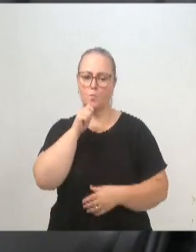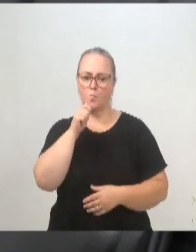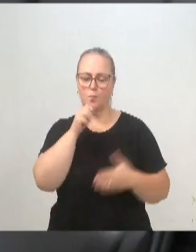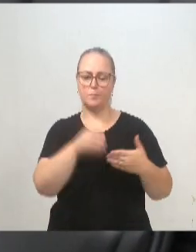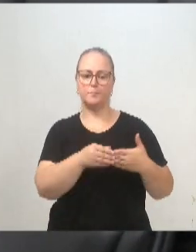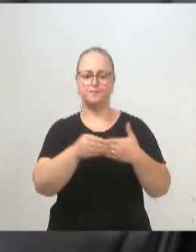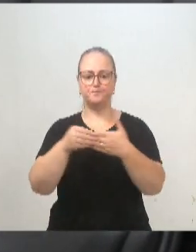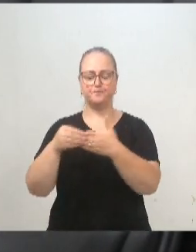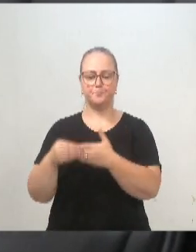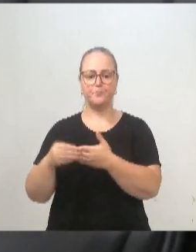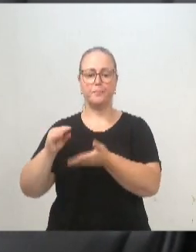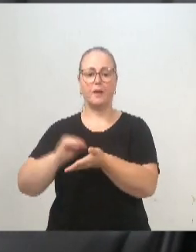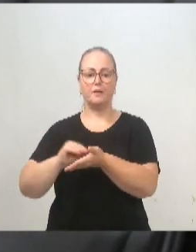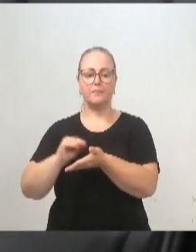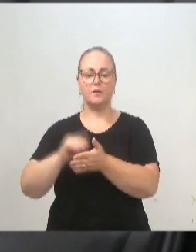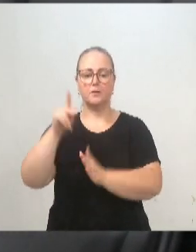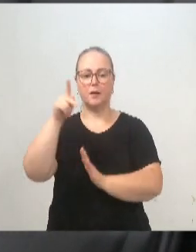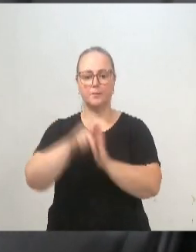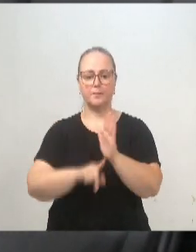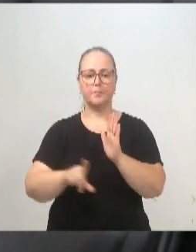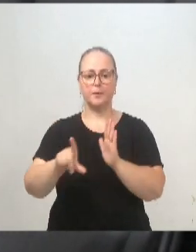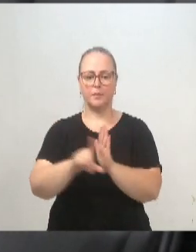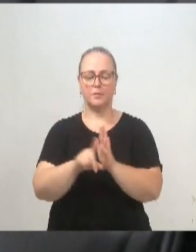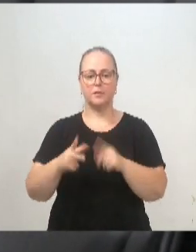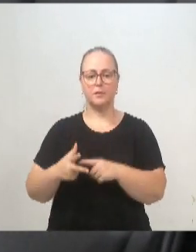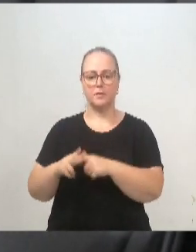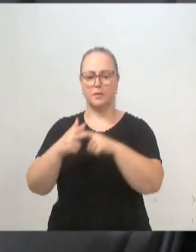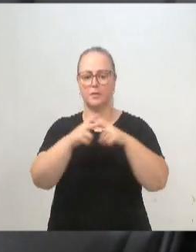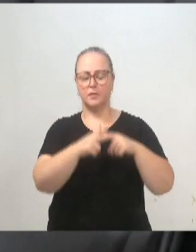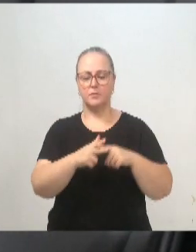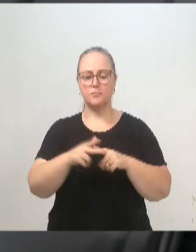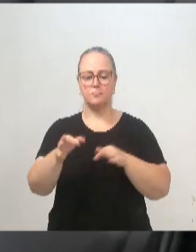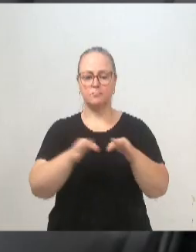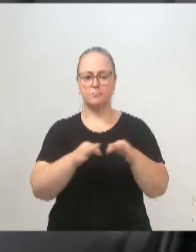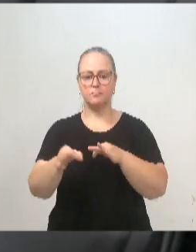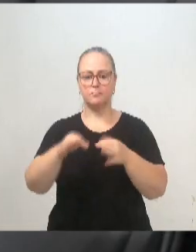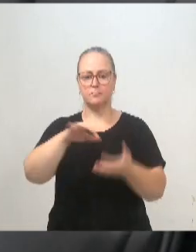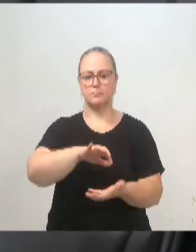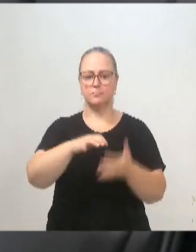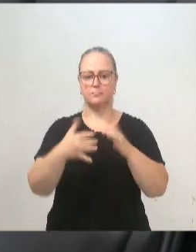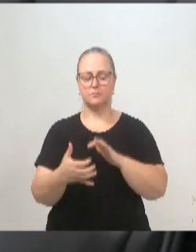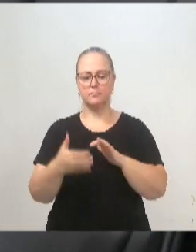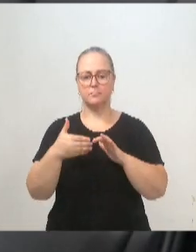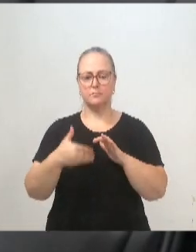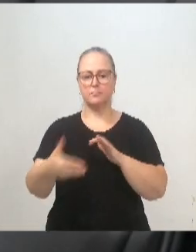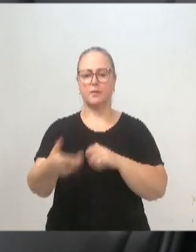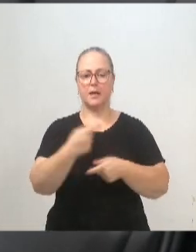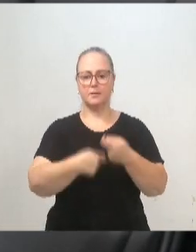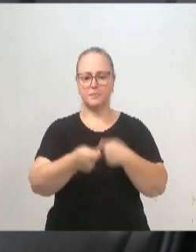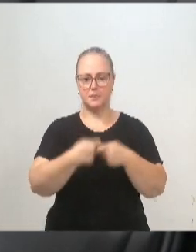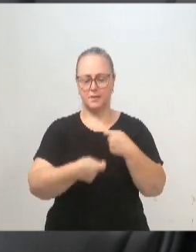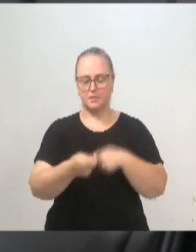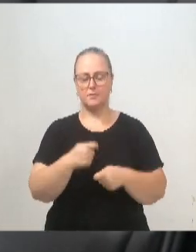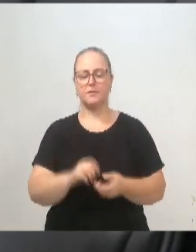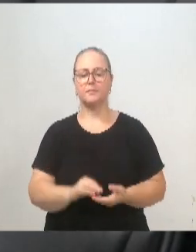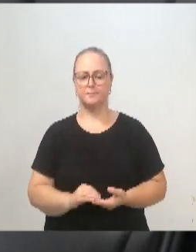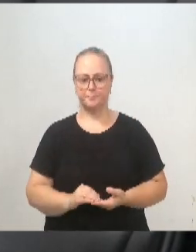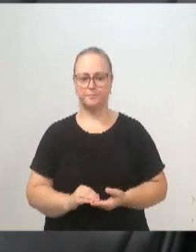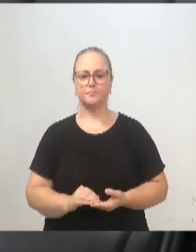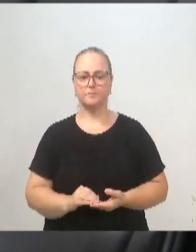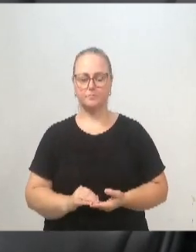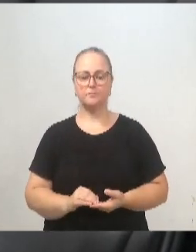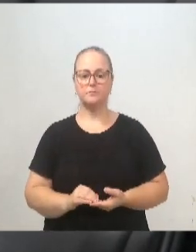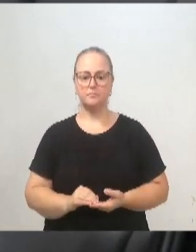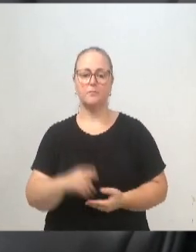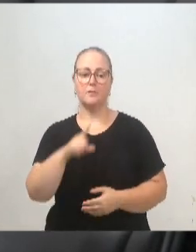Municipal o projeto de lei de reforma administrativa que está sendo gestionado junto à Procuradoria do município com o